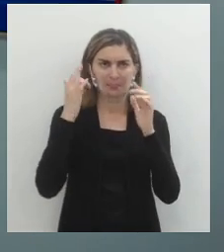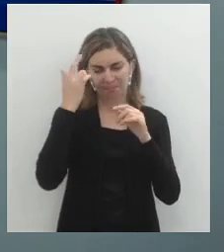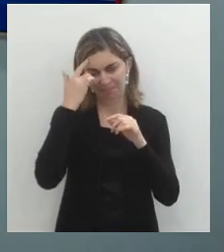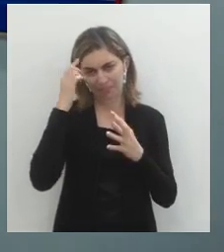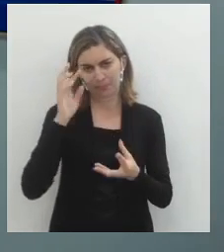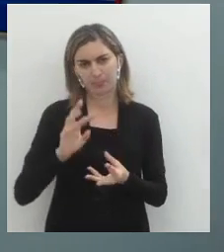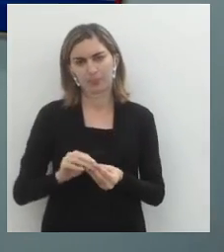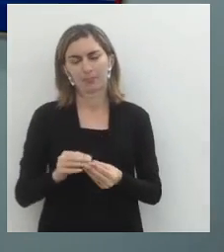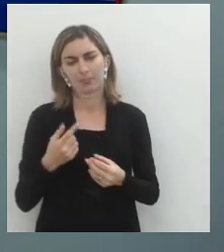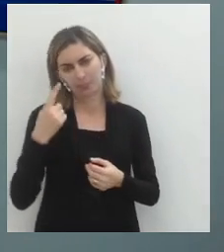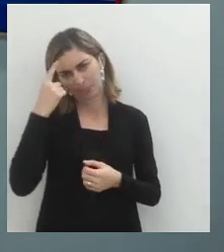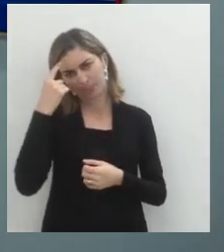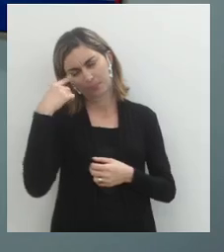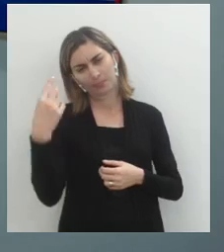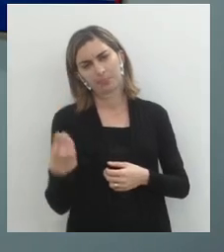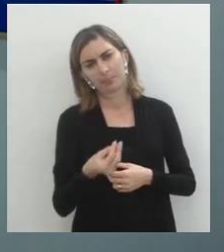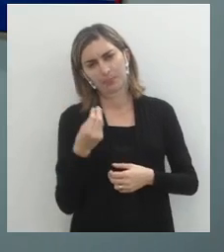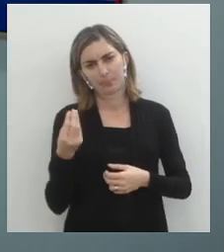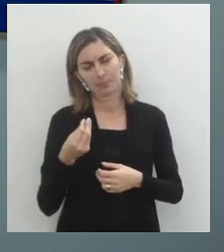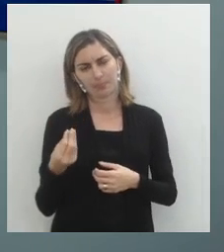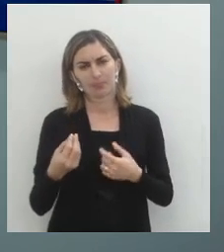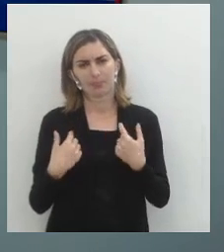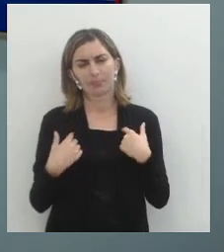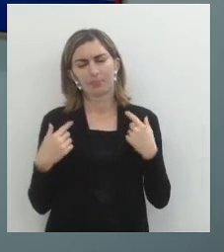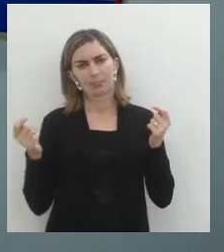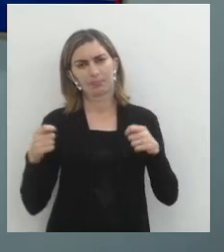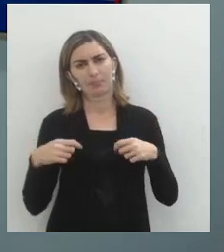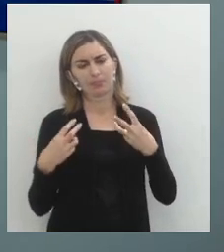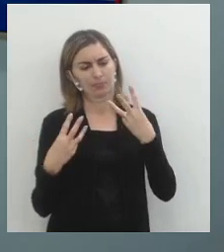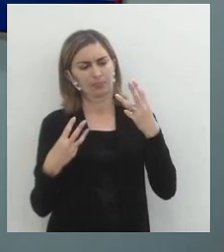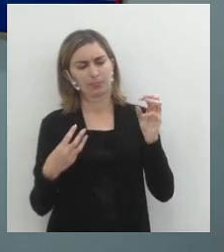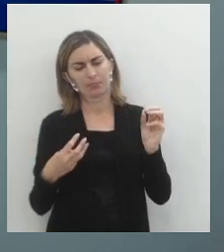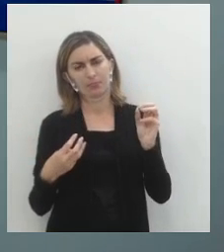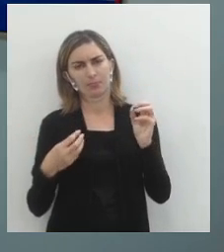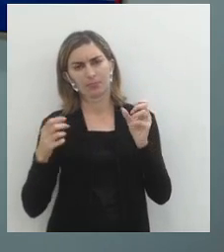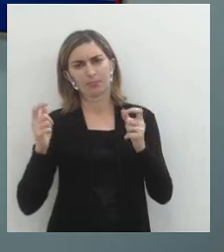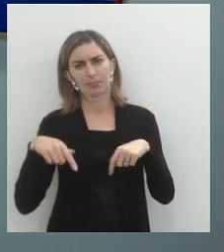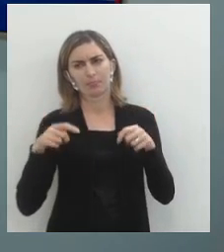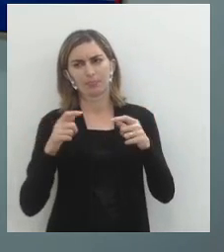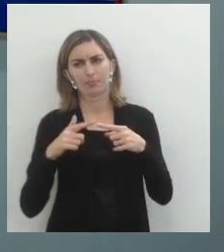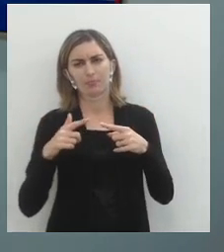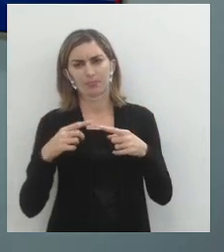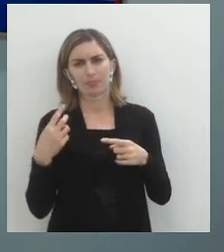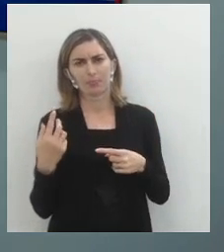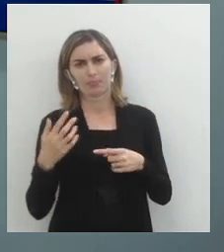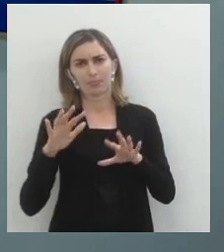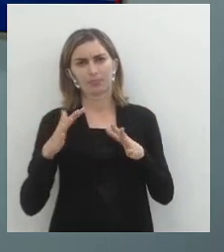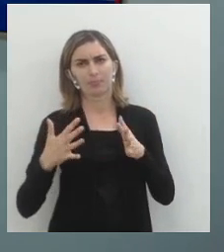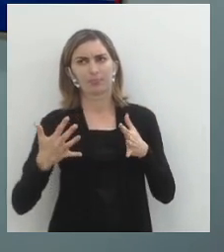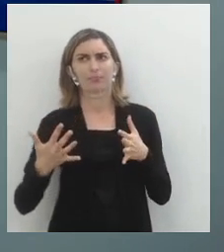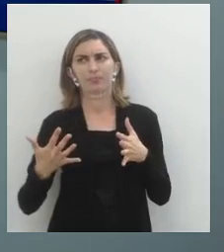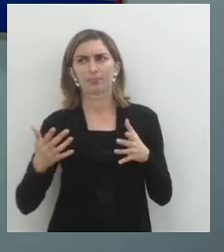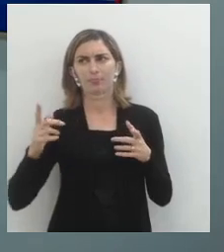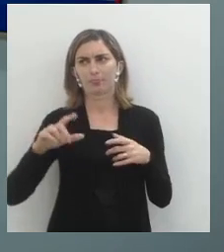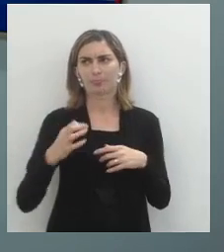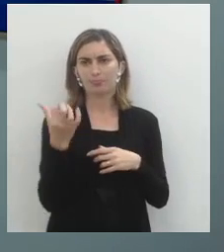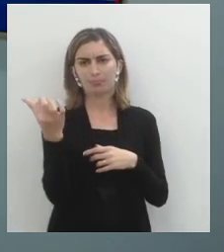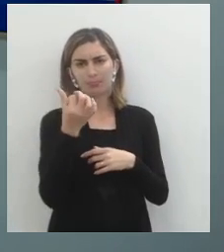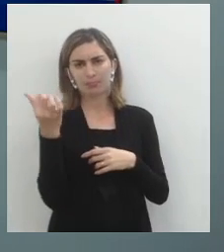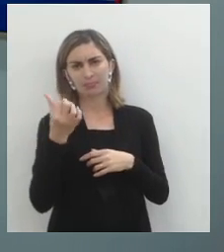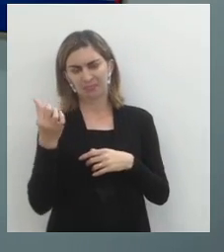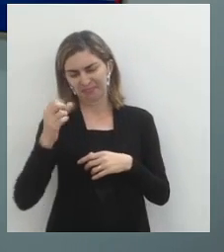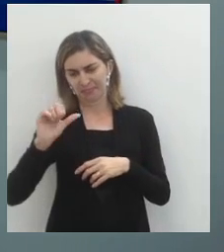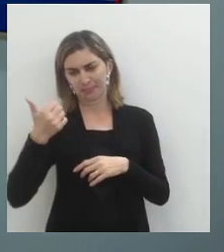lógico-dedutivo para pensar da seguinte maneira. Olha, 30 graus equivale a sexta parte